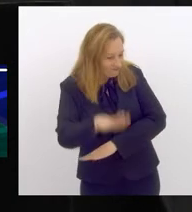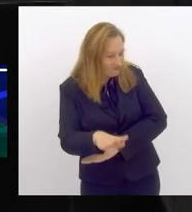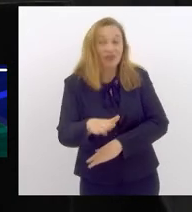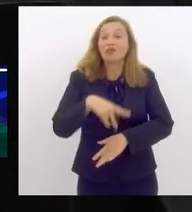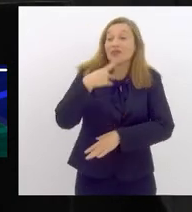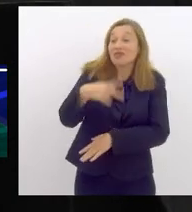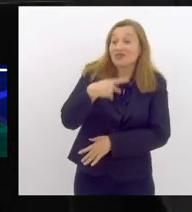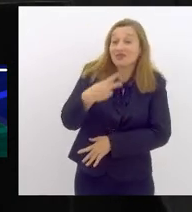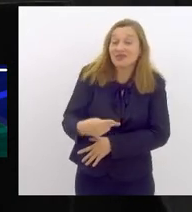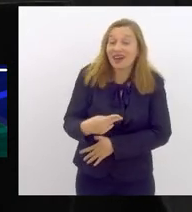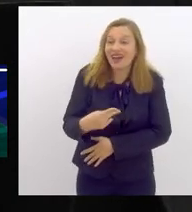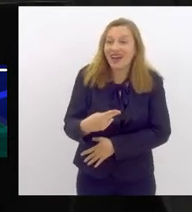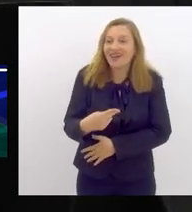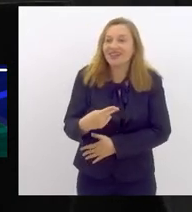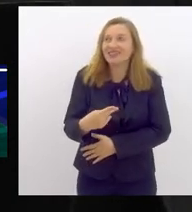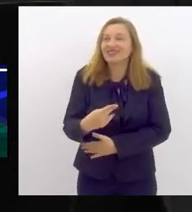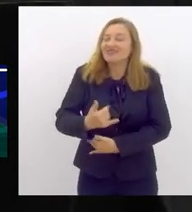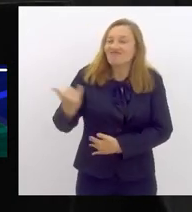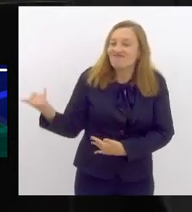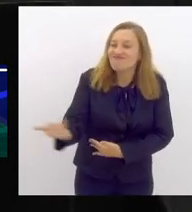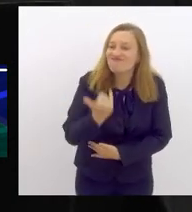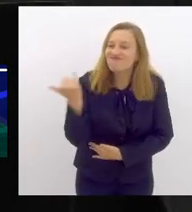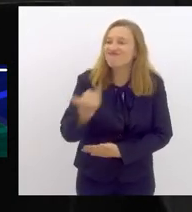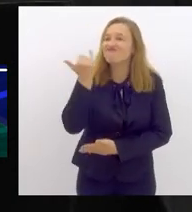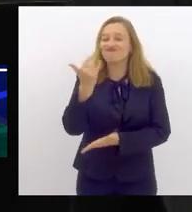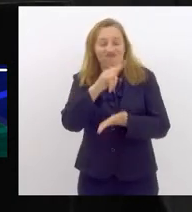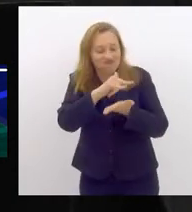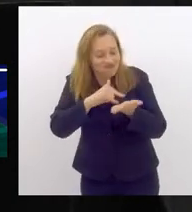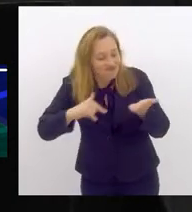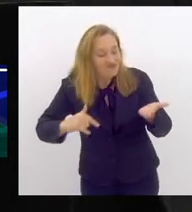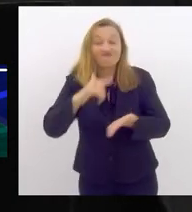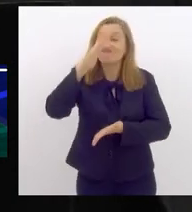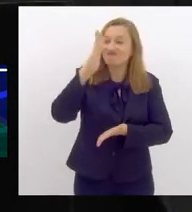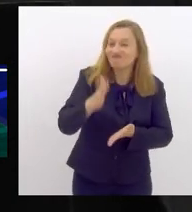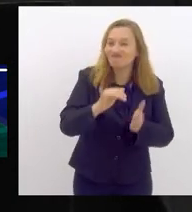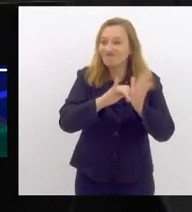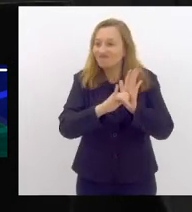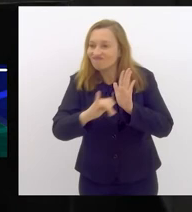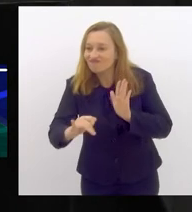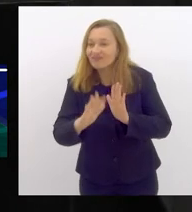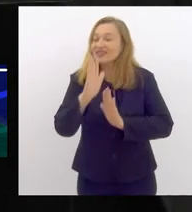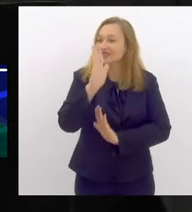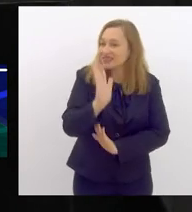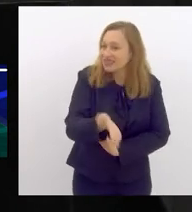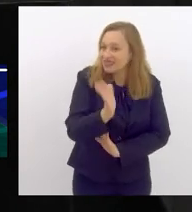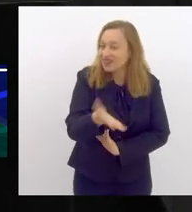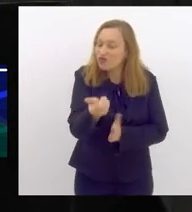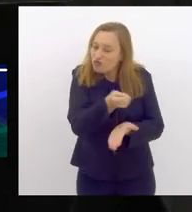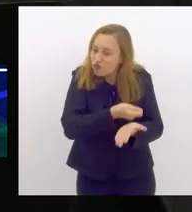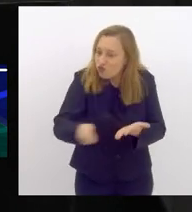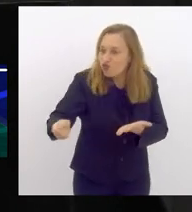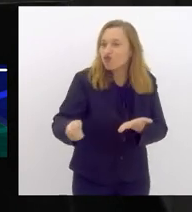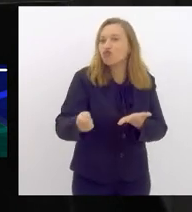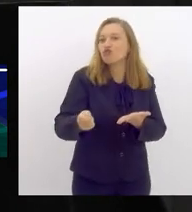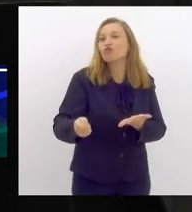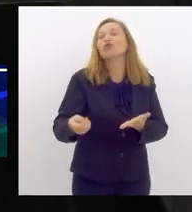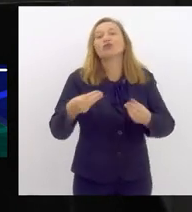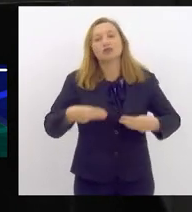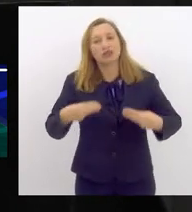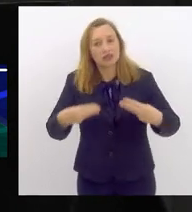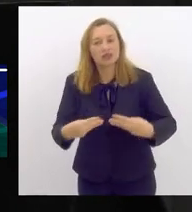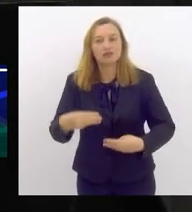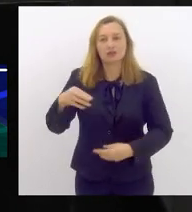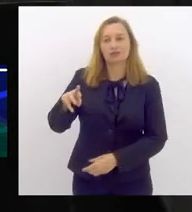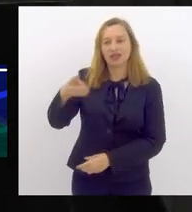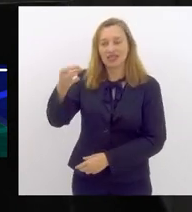para falar dessa importante documento já publicado inclusive assinado pelo Ministro